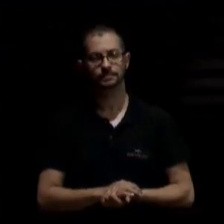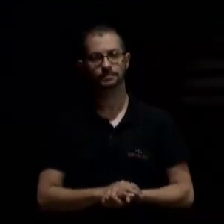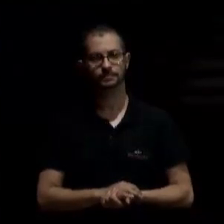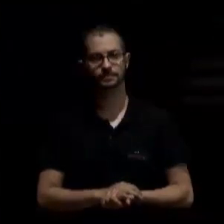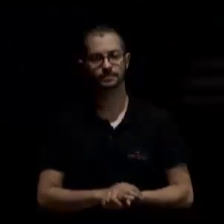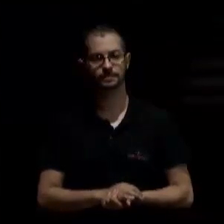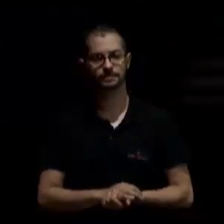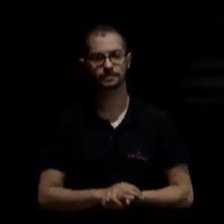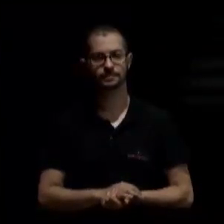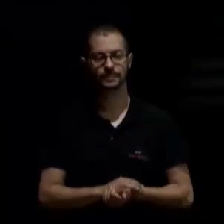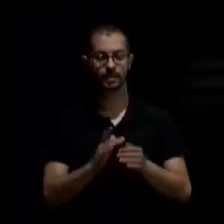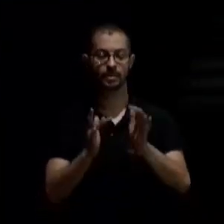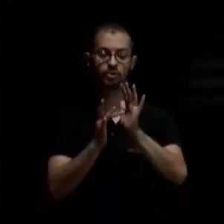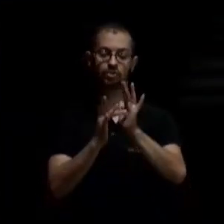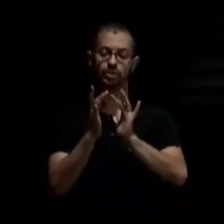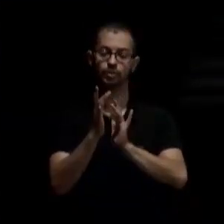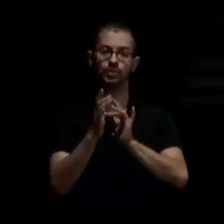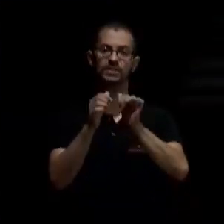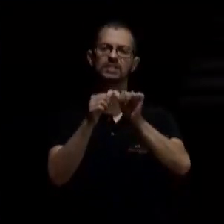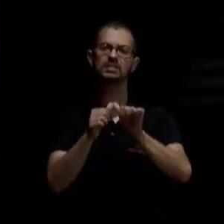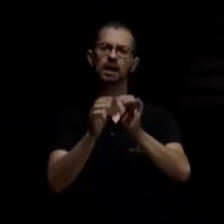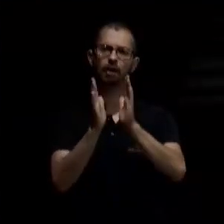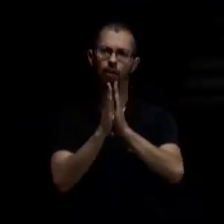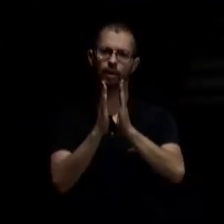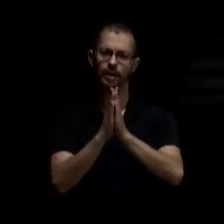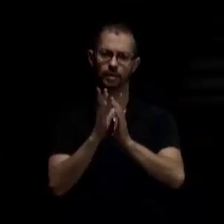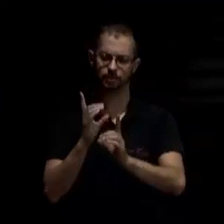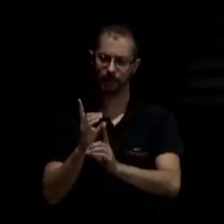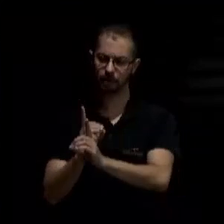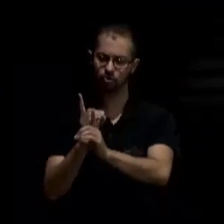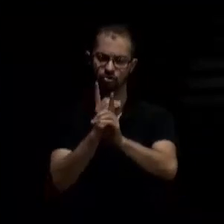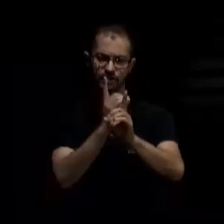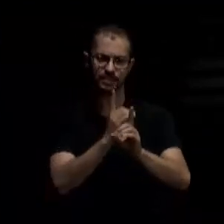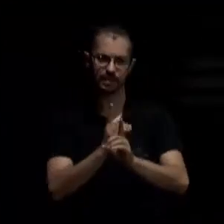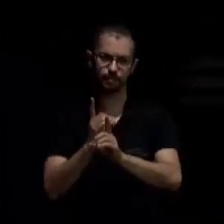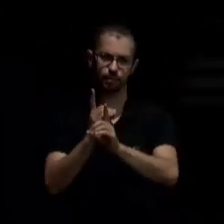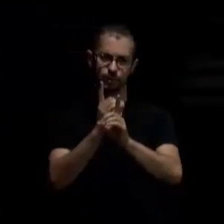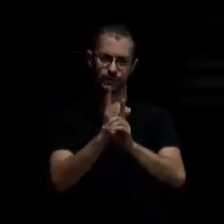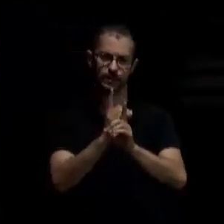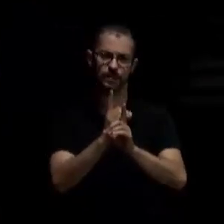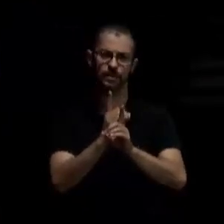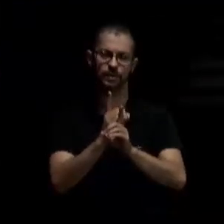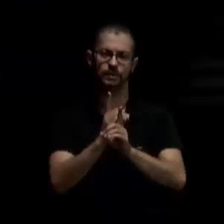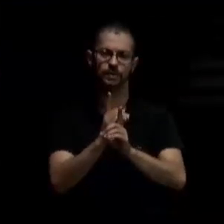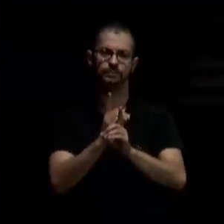Jesus está orando para que os discípulos, para que os seus